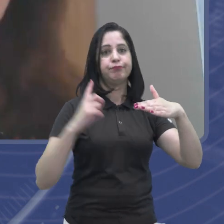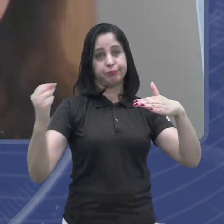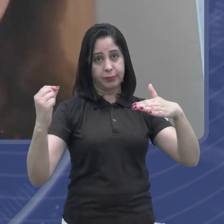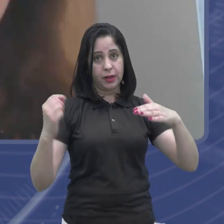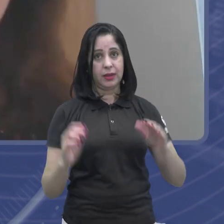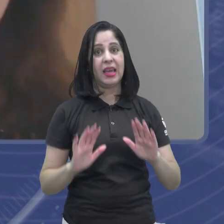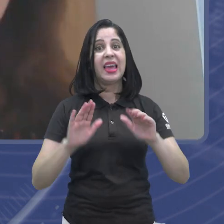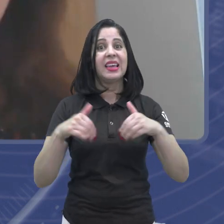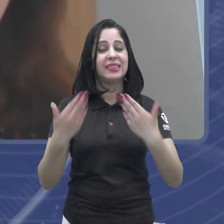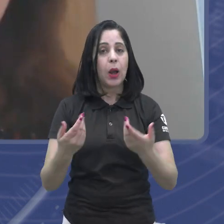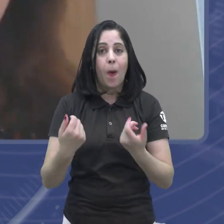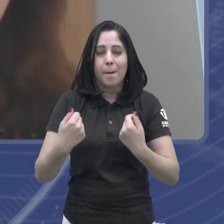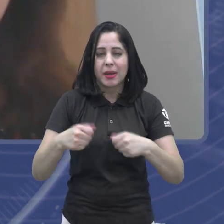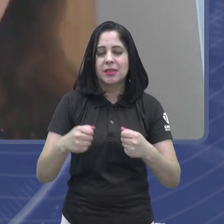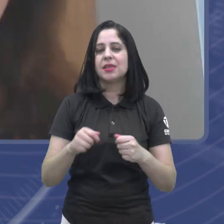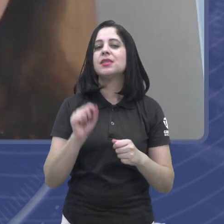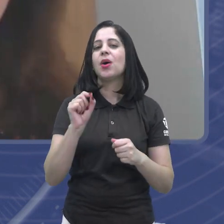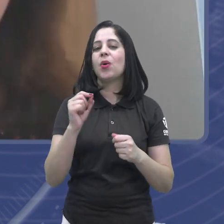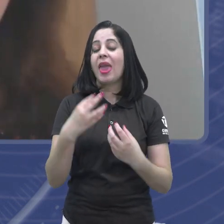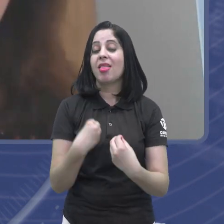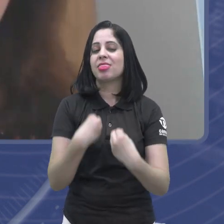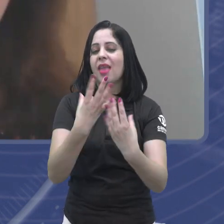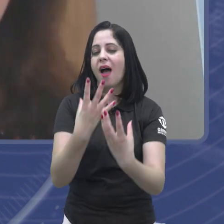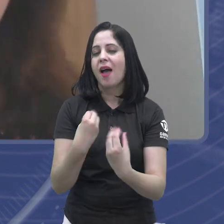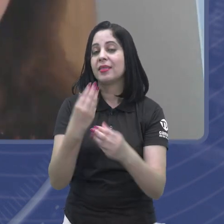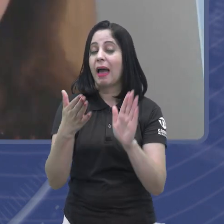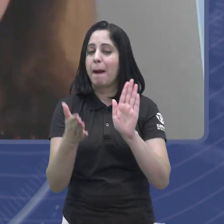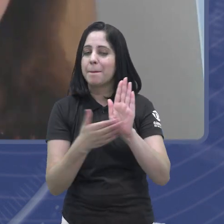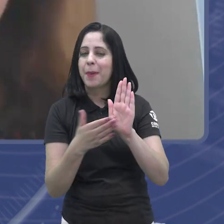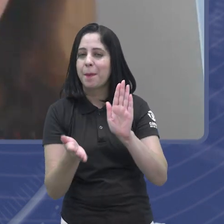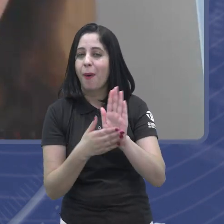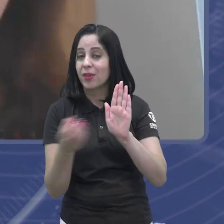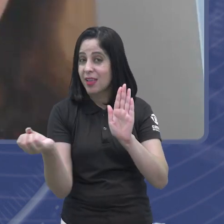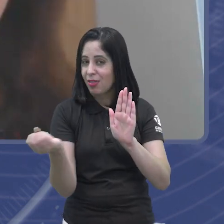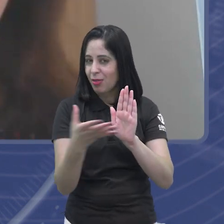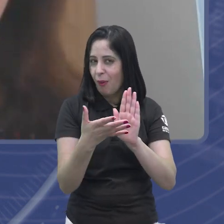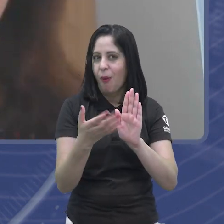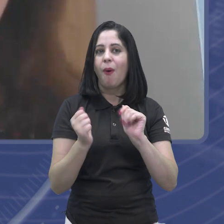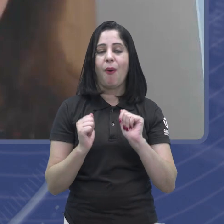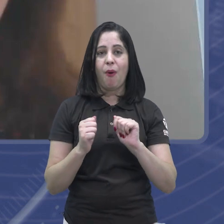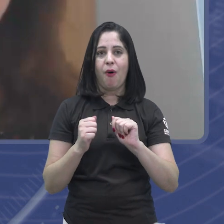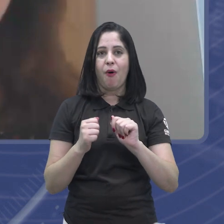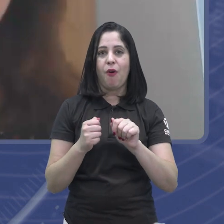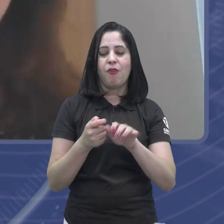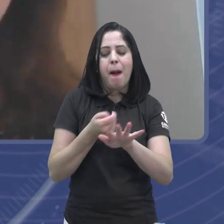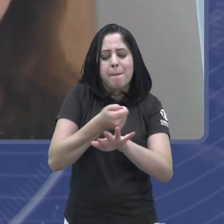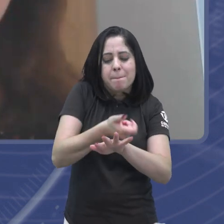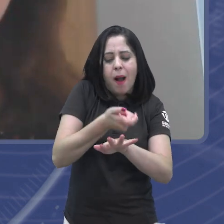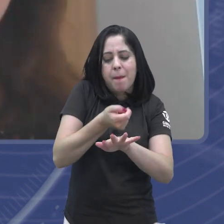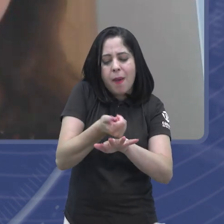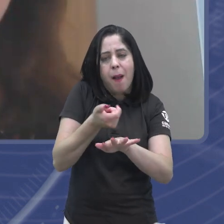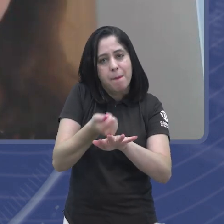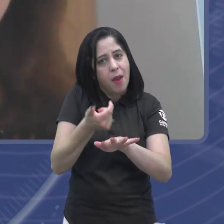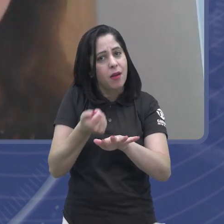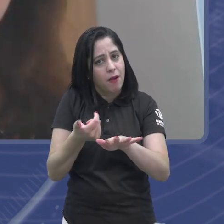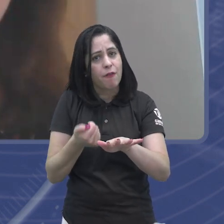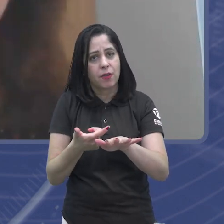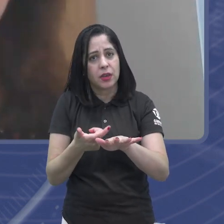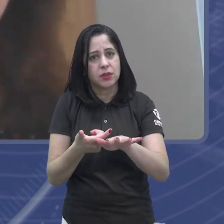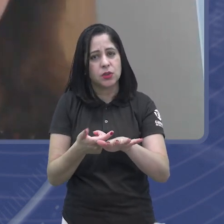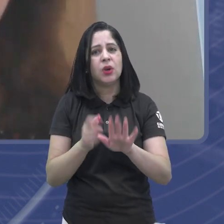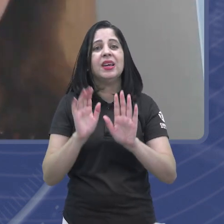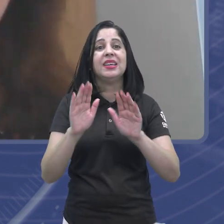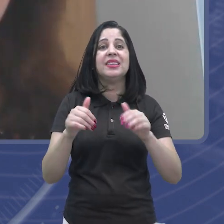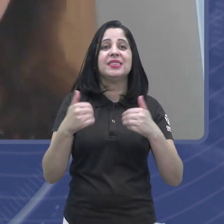a esses benefícios, propósito no trabalho, criatividade também tem sido um ponto-chave nessa questão.